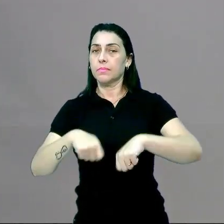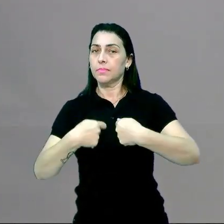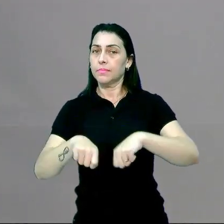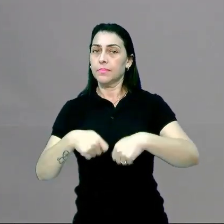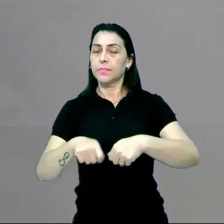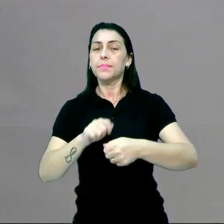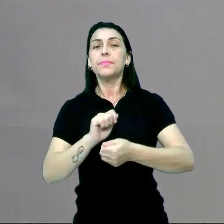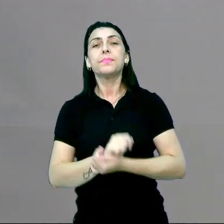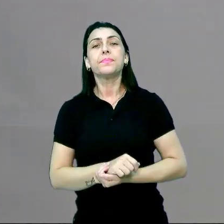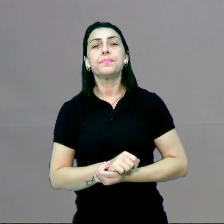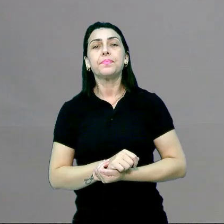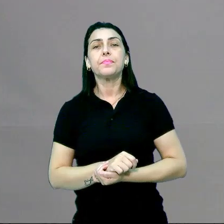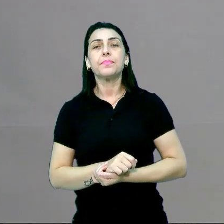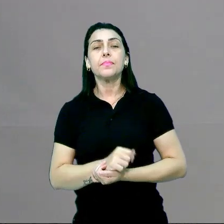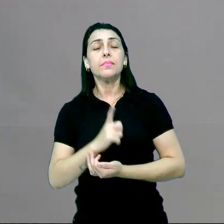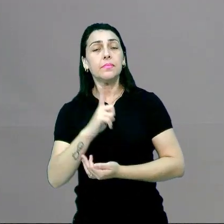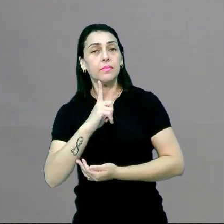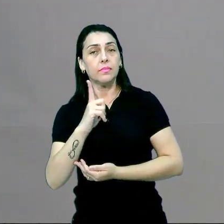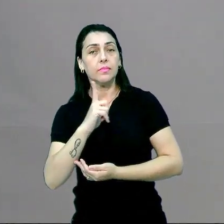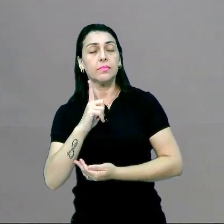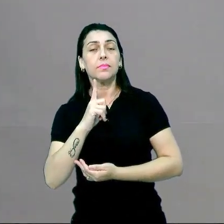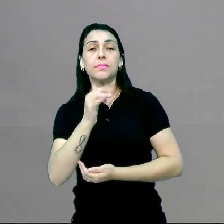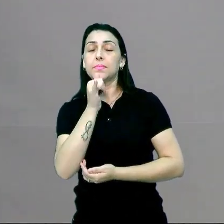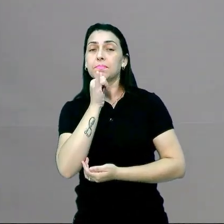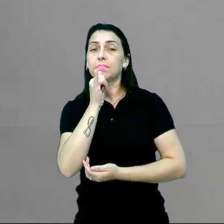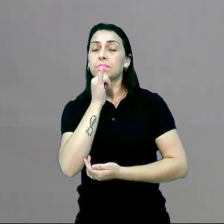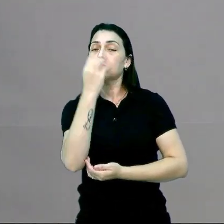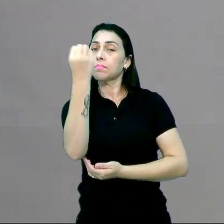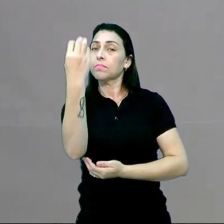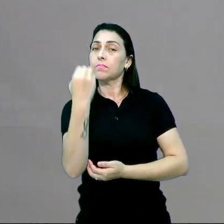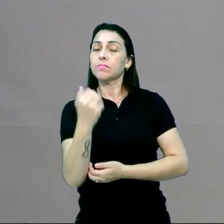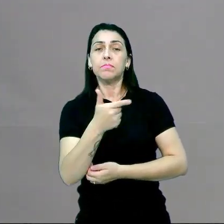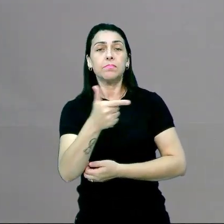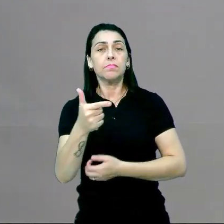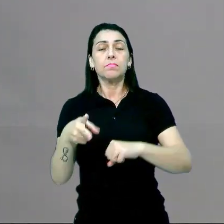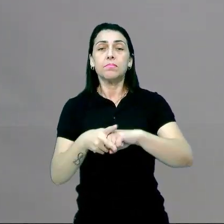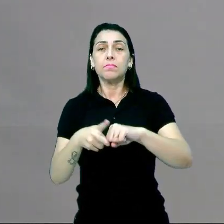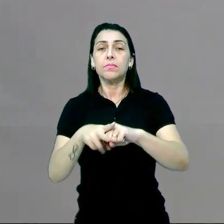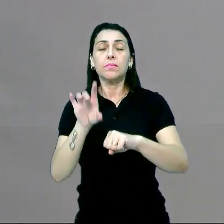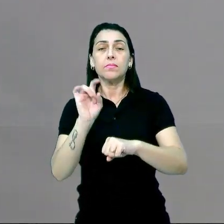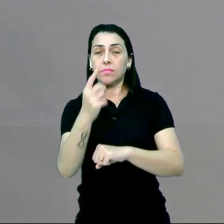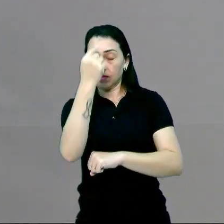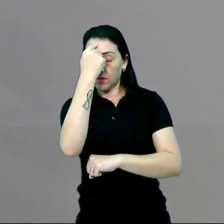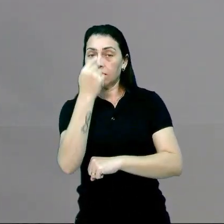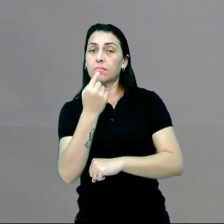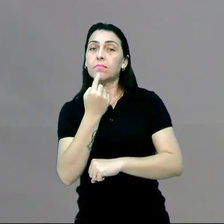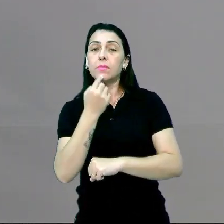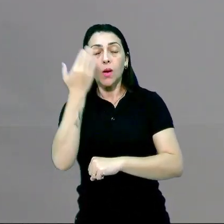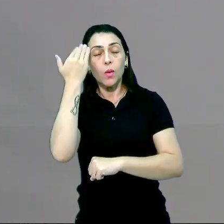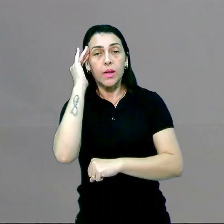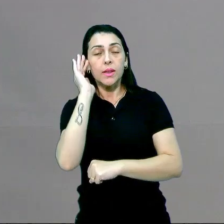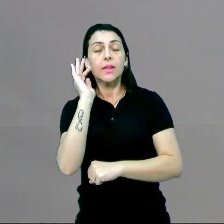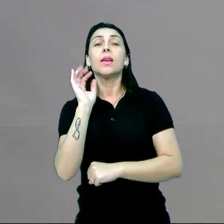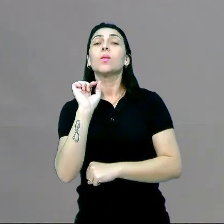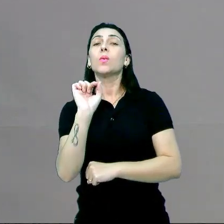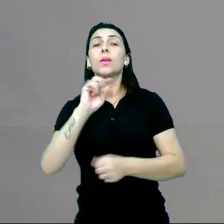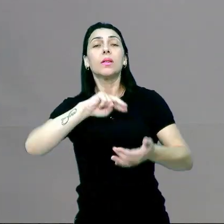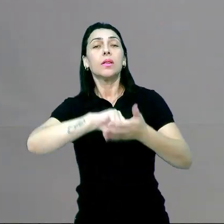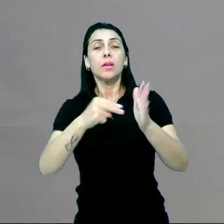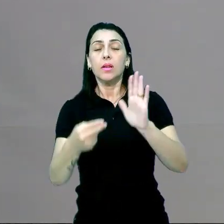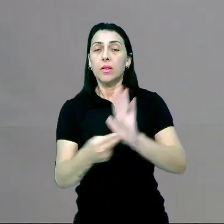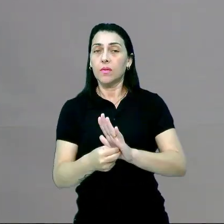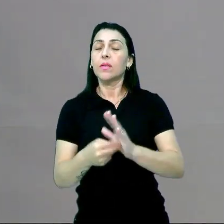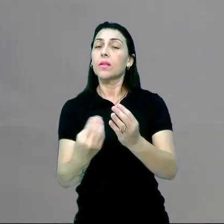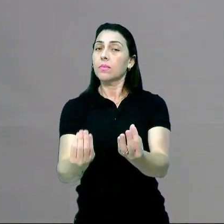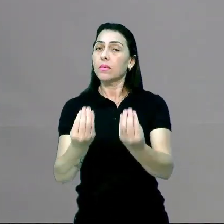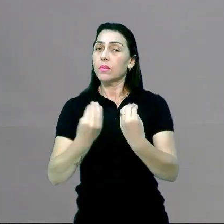sou obrigada a parar. Então, nós temos ali um exemplo de linguagem não verbal. Não tem nada escrito, porém, eu entendo perfeitamente a mensagem